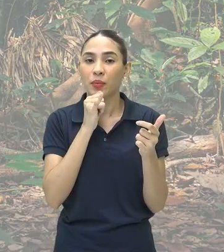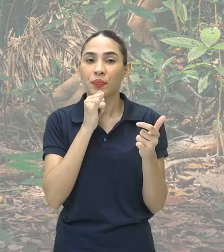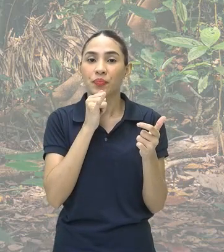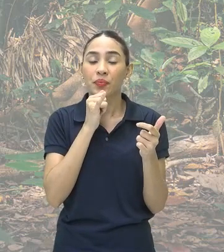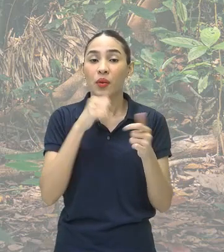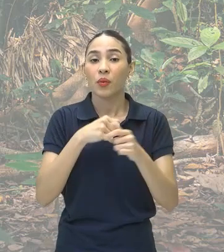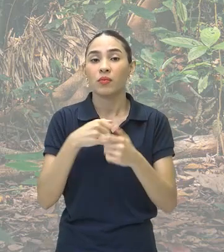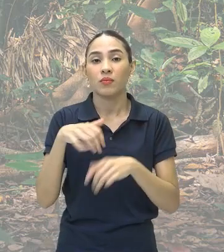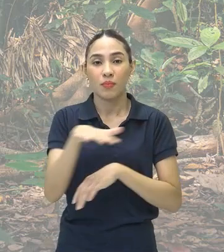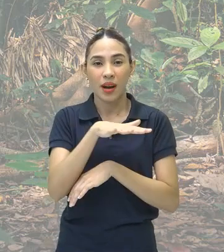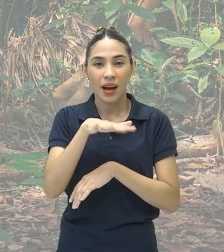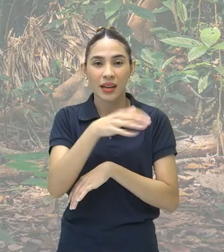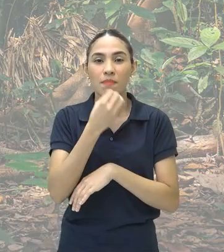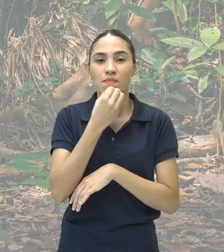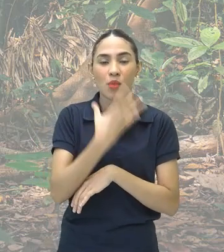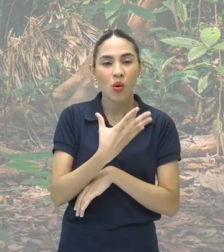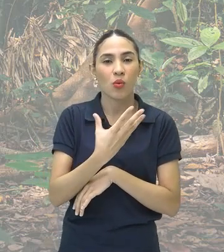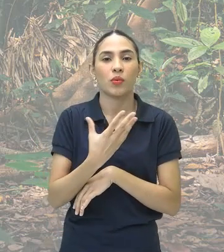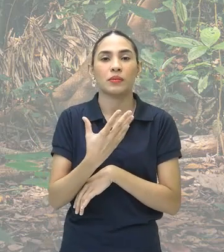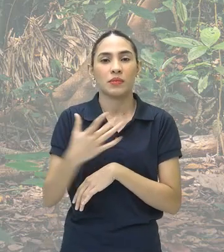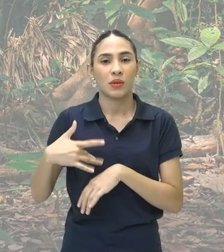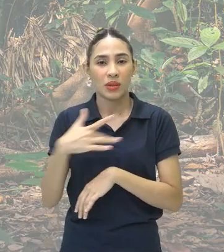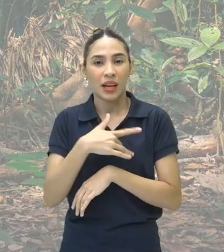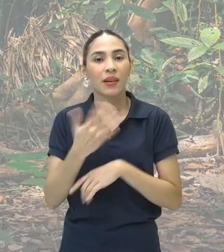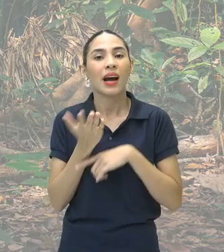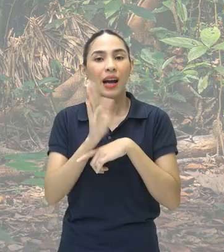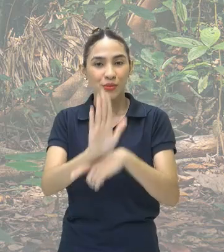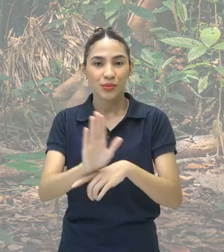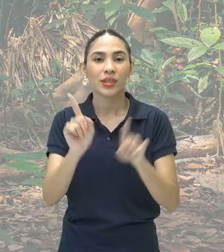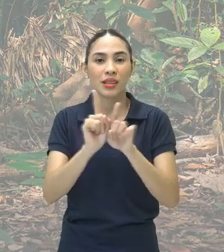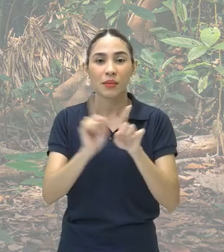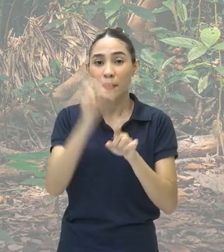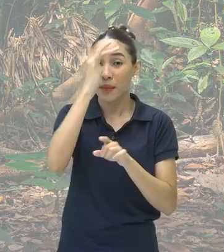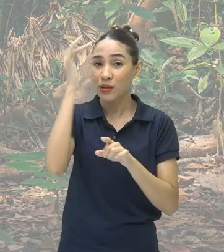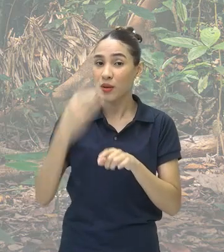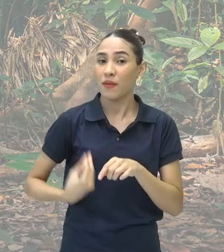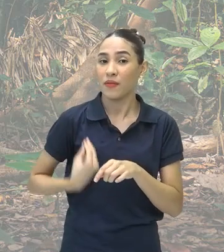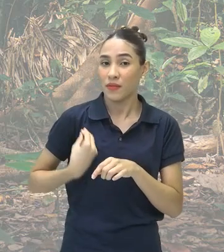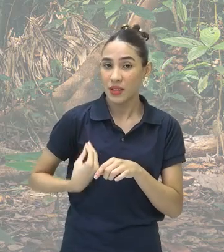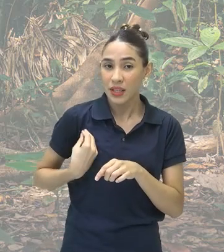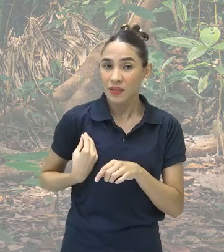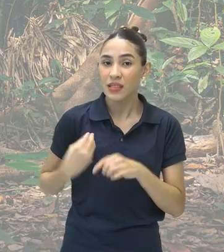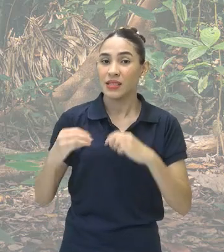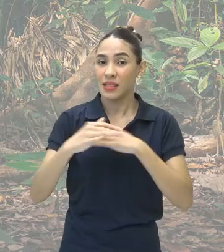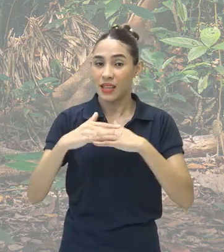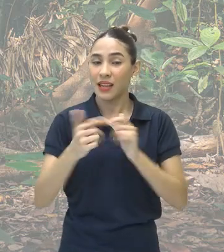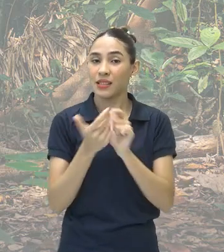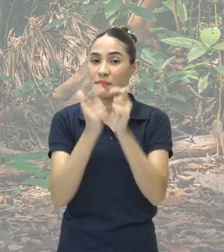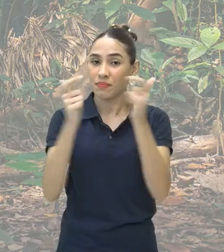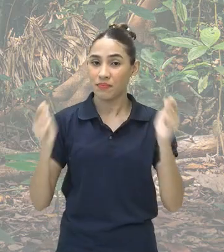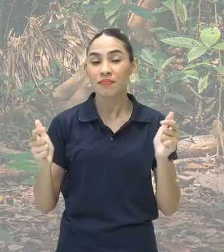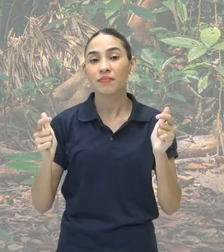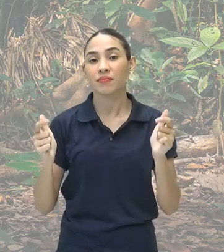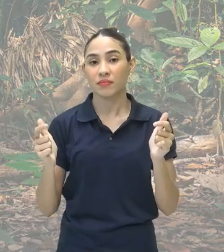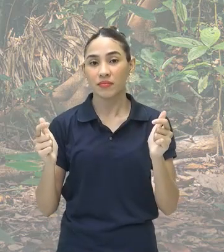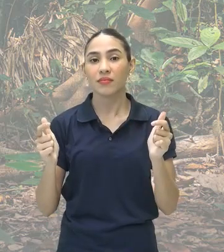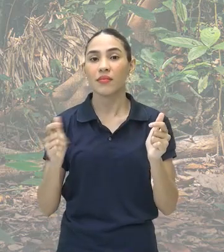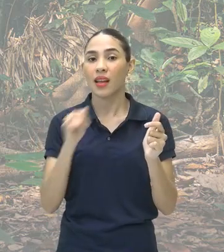Um ambiente saudável, ele ajuda quem vive nessa sociedade grande também, nessa sociedade, vamos dizer